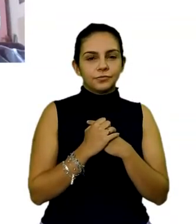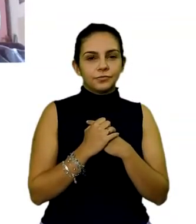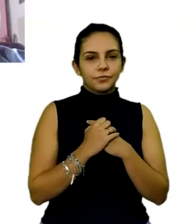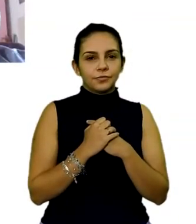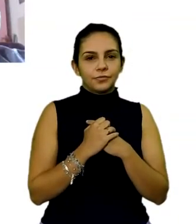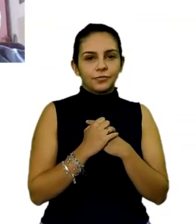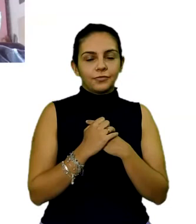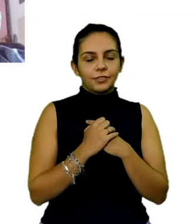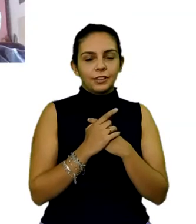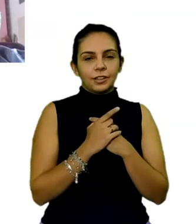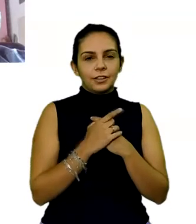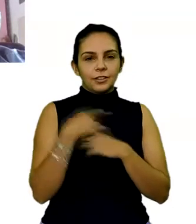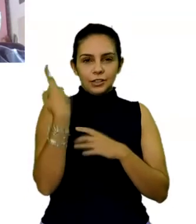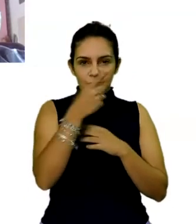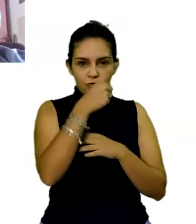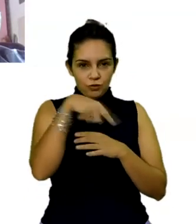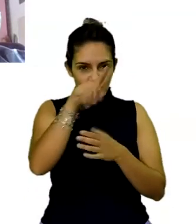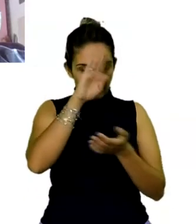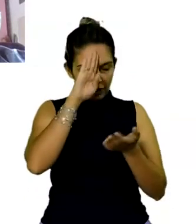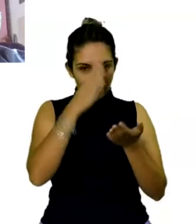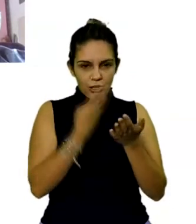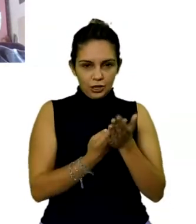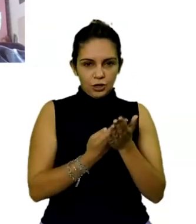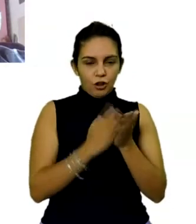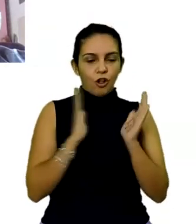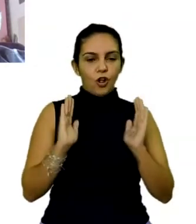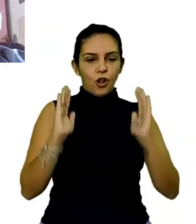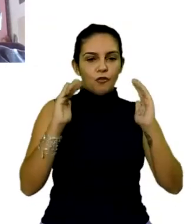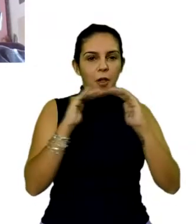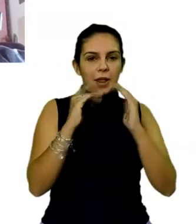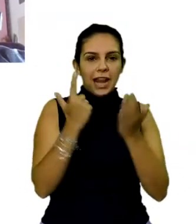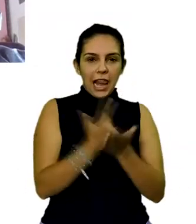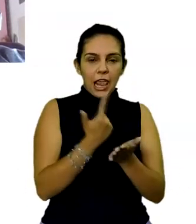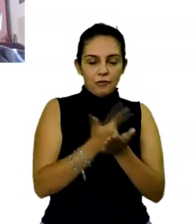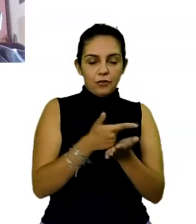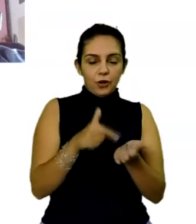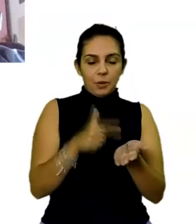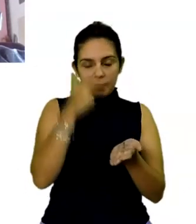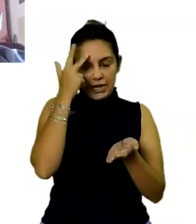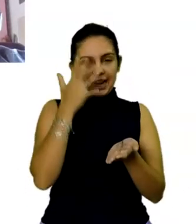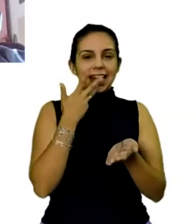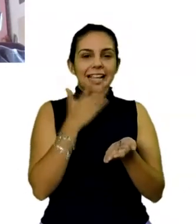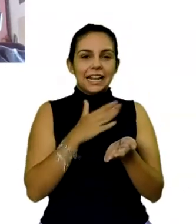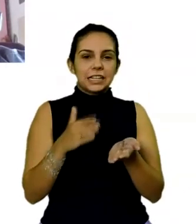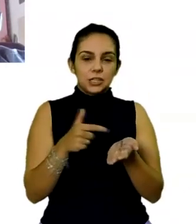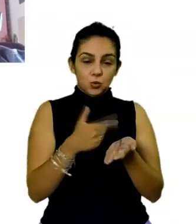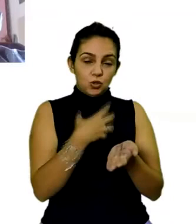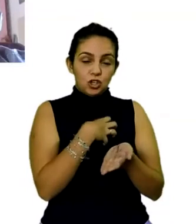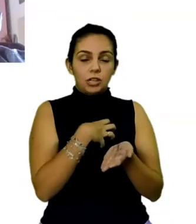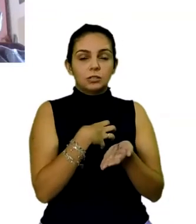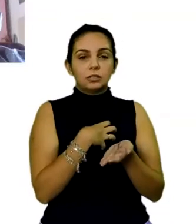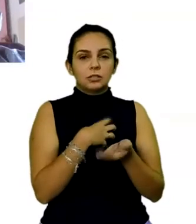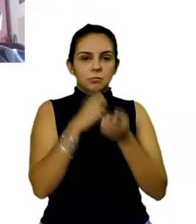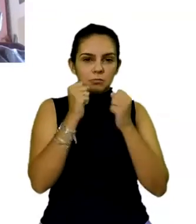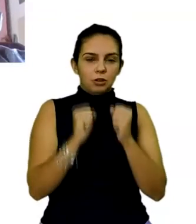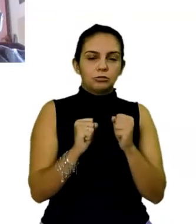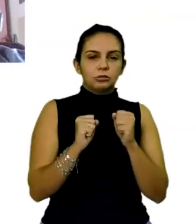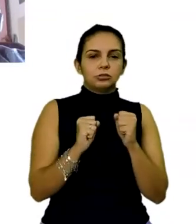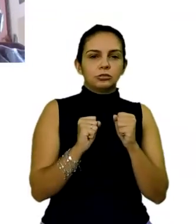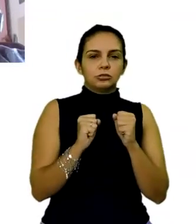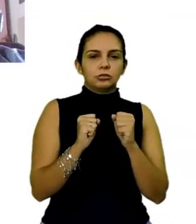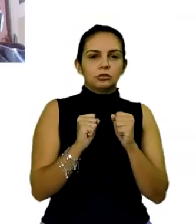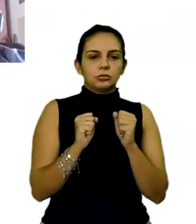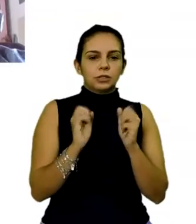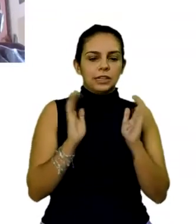né, vocês acreditam que o formato do livro infantil, ele pode favorecer, às